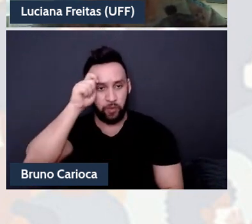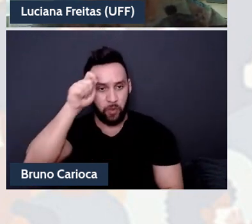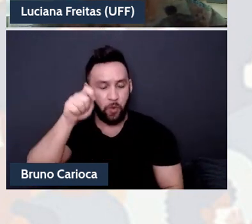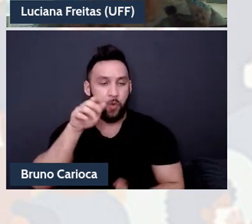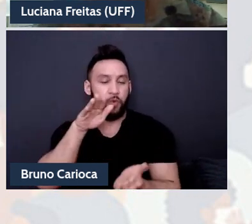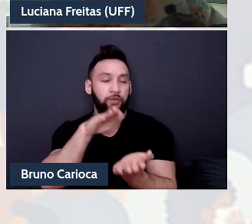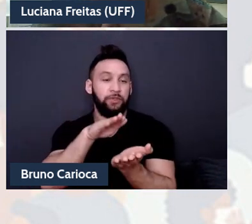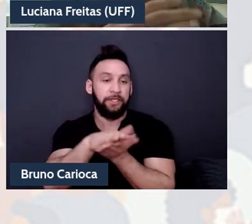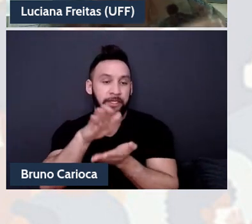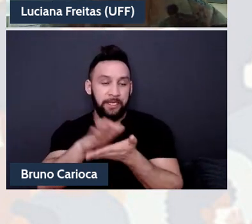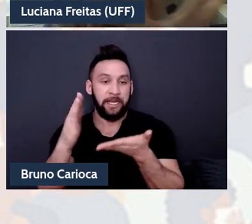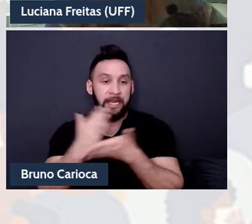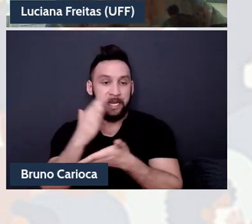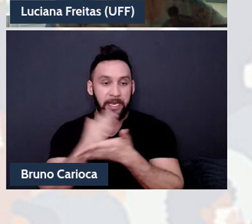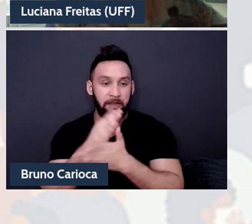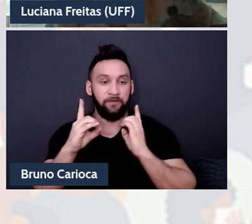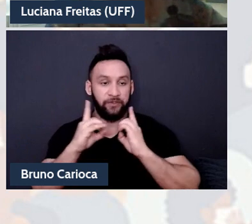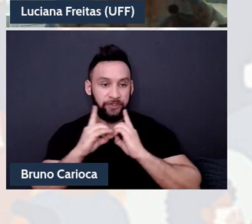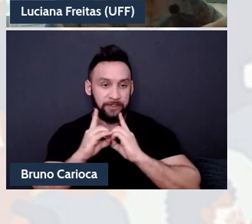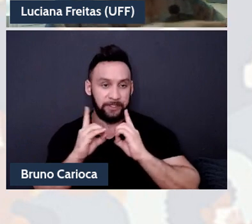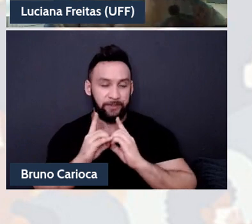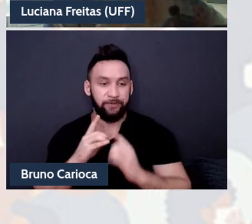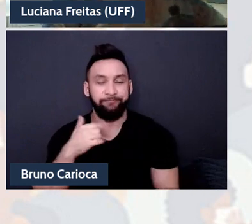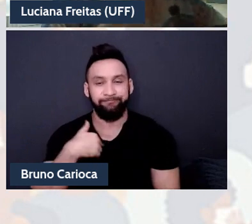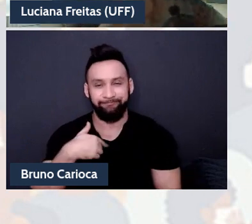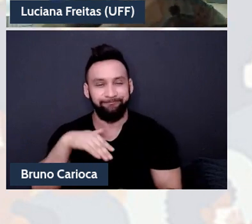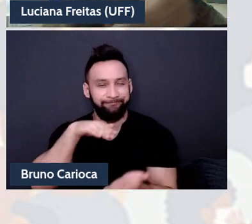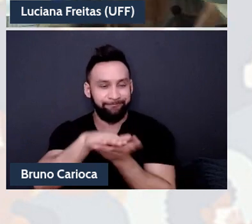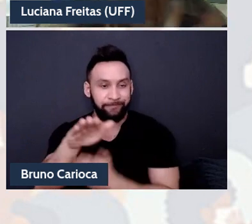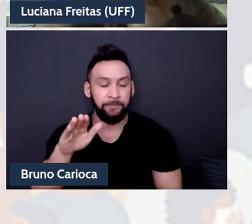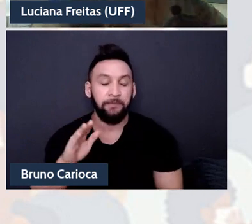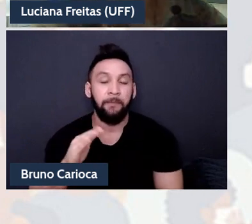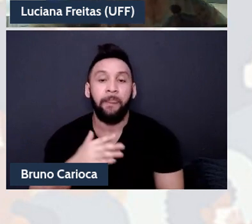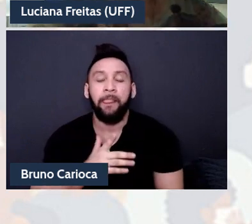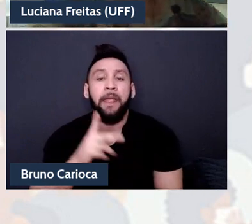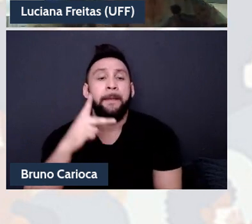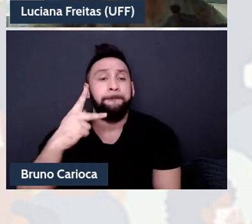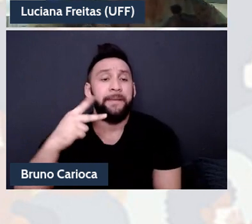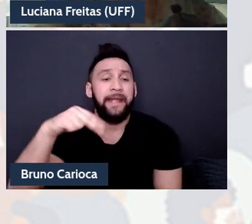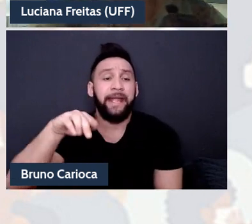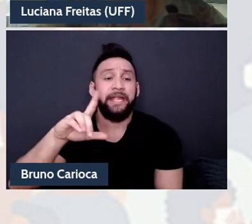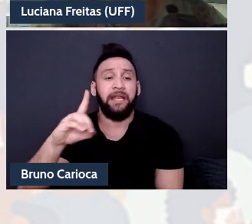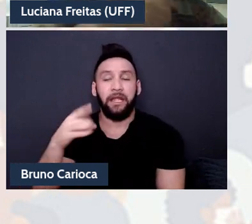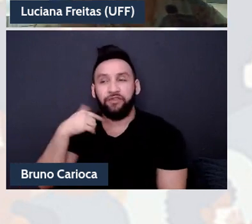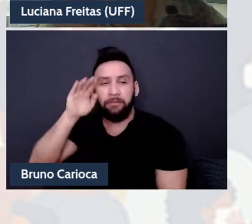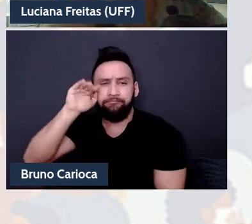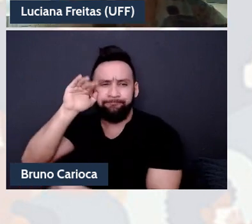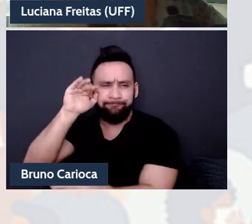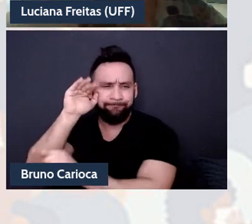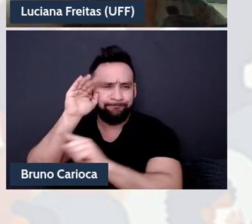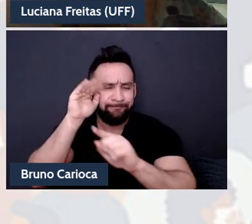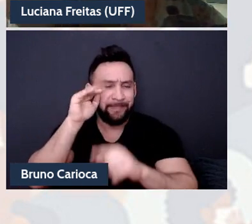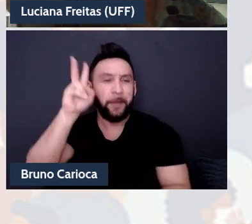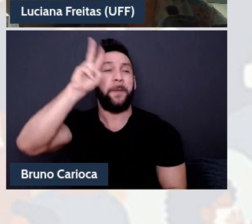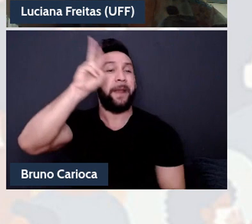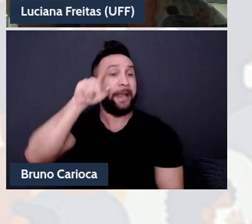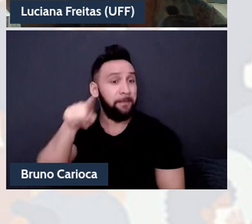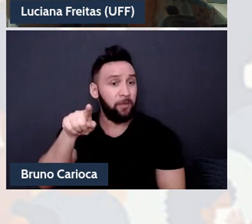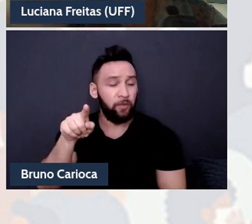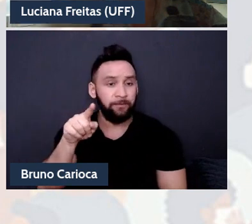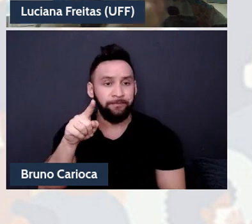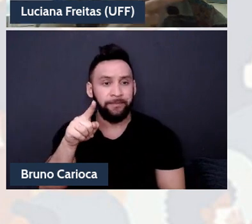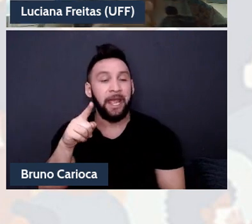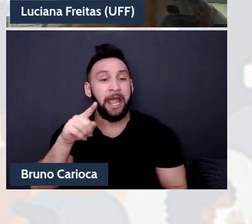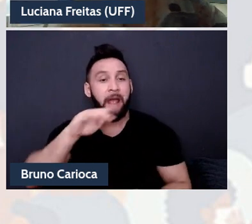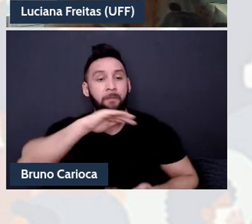muito isso. Os professores, só quando os livros, o PNLD, chegou às escolas, é que em muitos